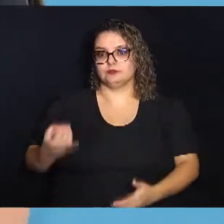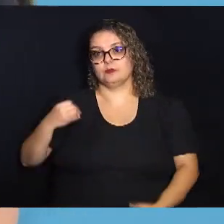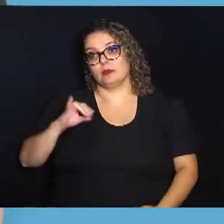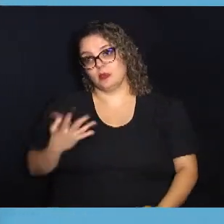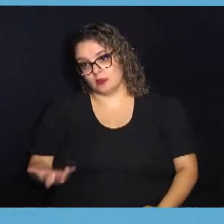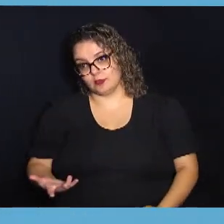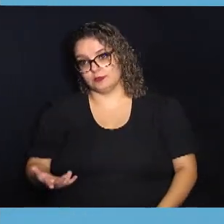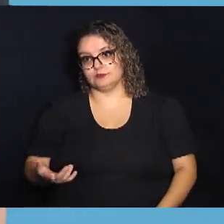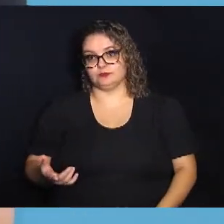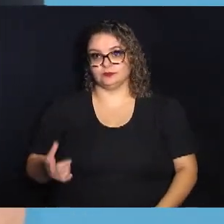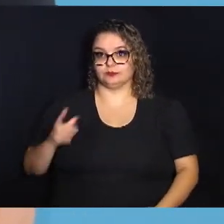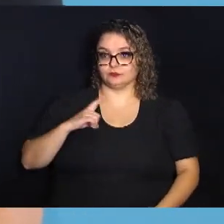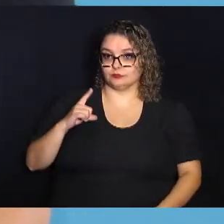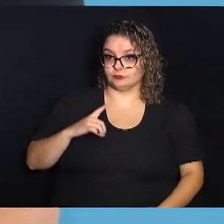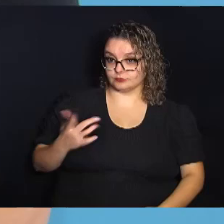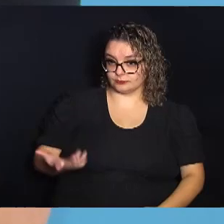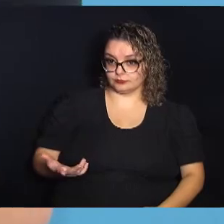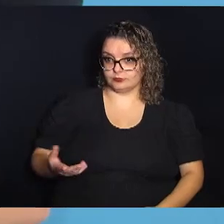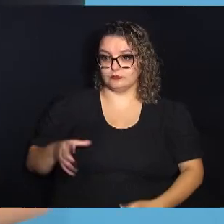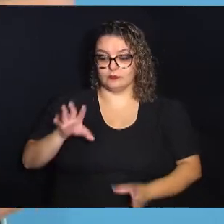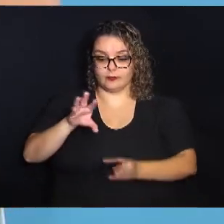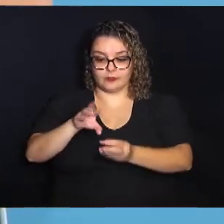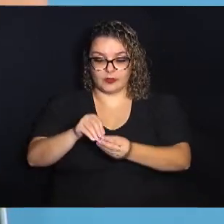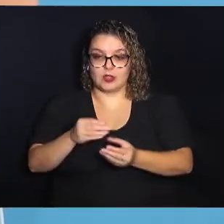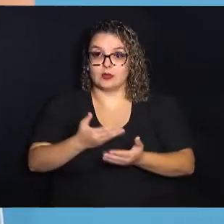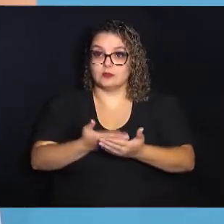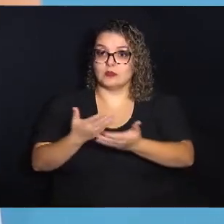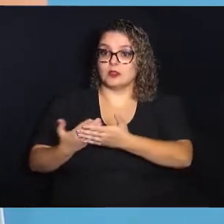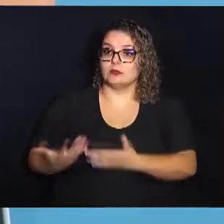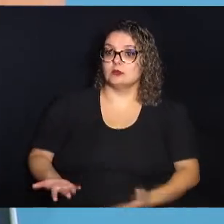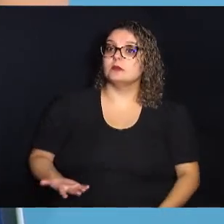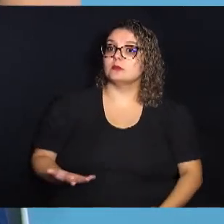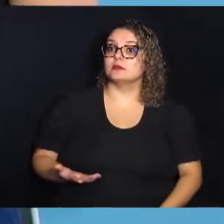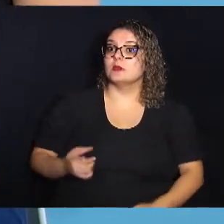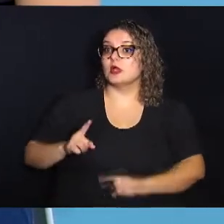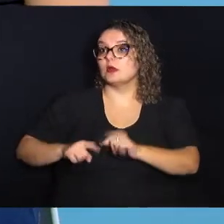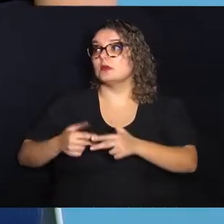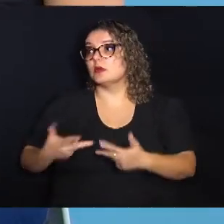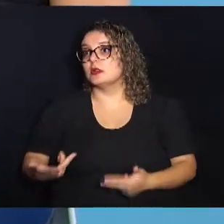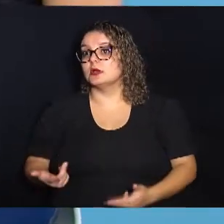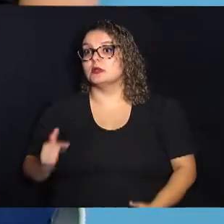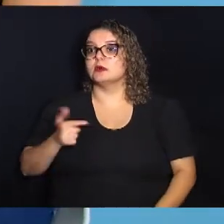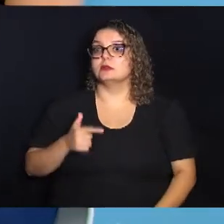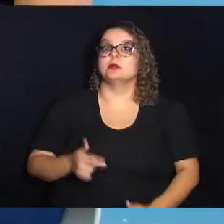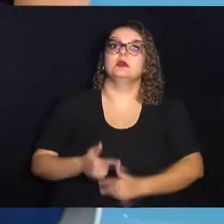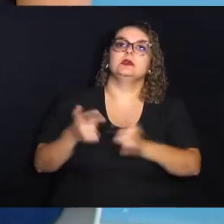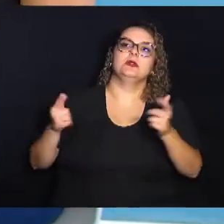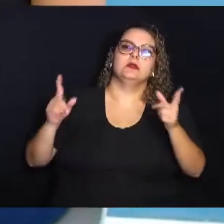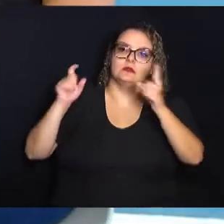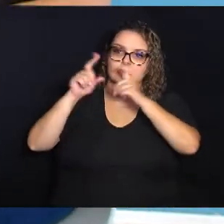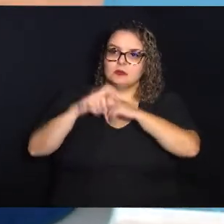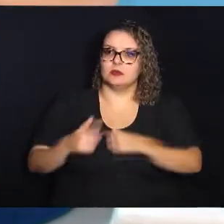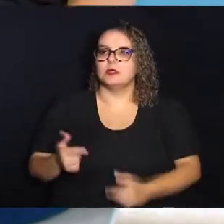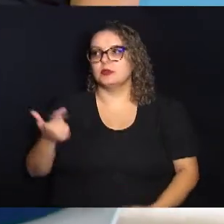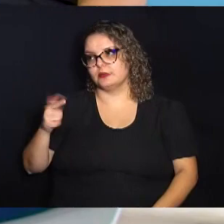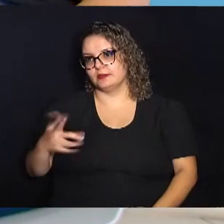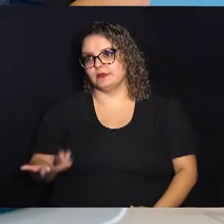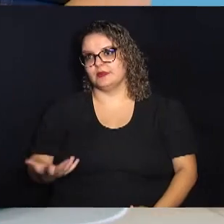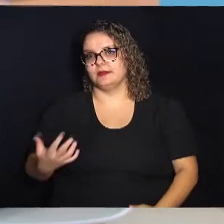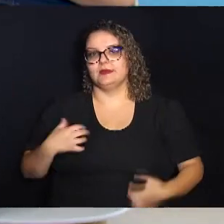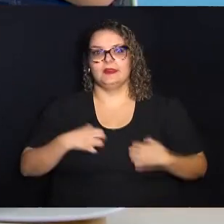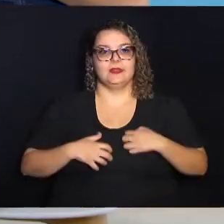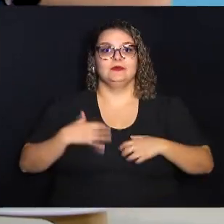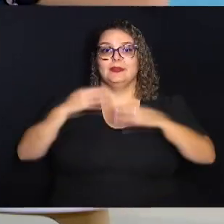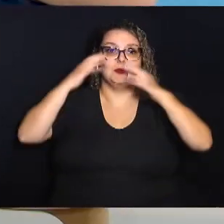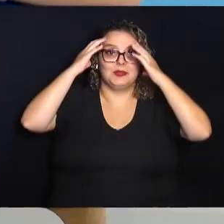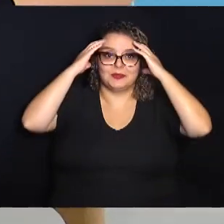Então, se for pegar realmente algum resumo para estudar ali, que seja uma matéria que você não tem tanta dificuldade, para novamente não